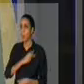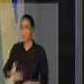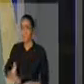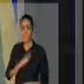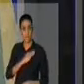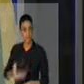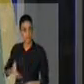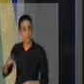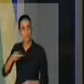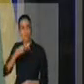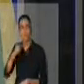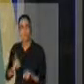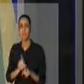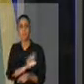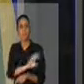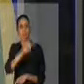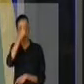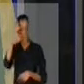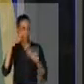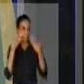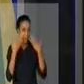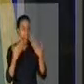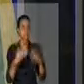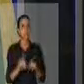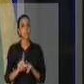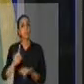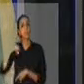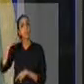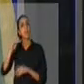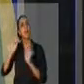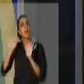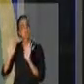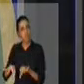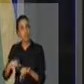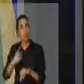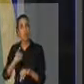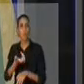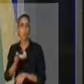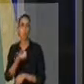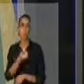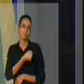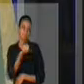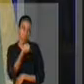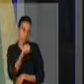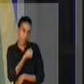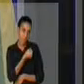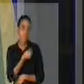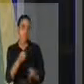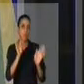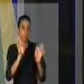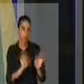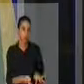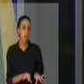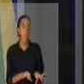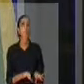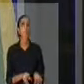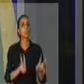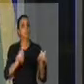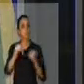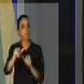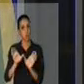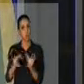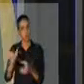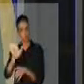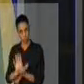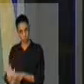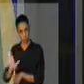e os palestrantes, e ao final eu possa ter a oportunidade de usar a palavra em definitivo sobre essa